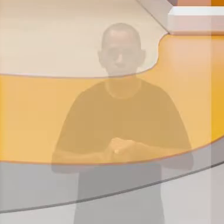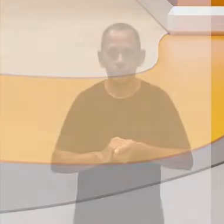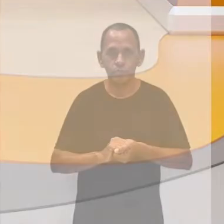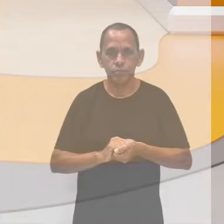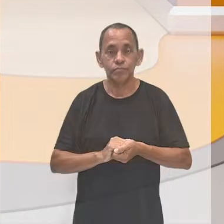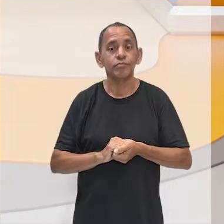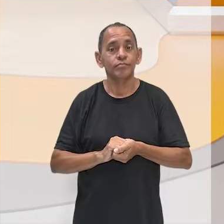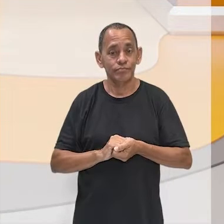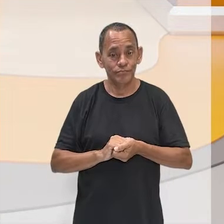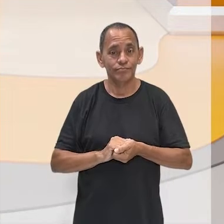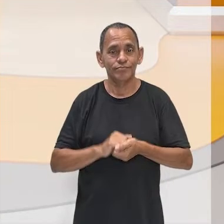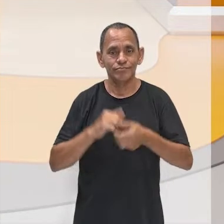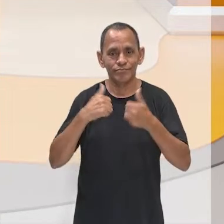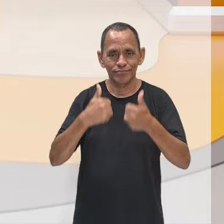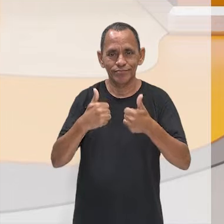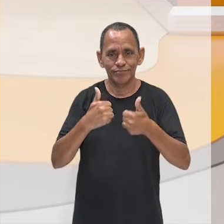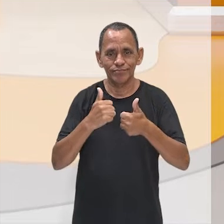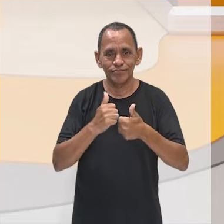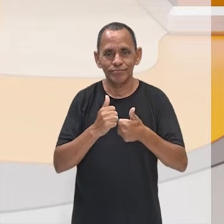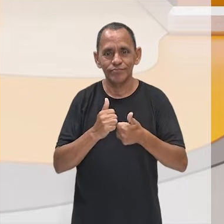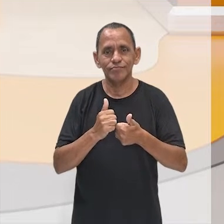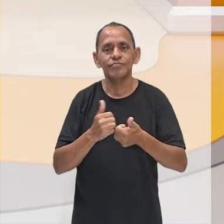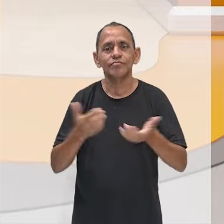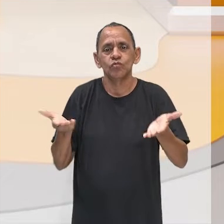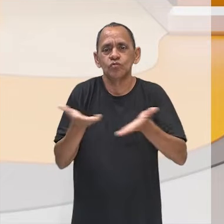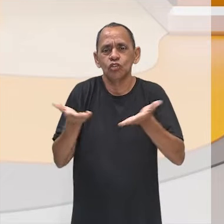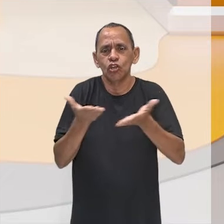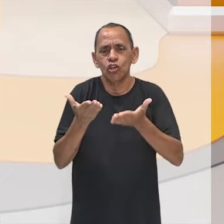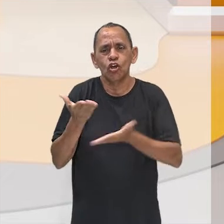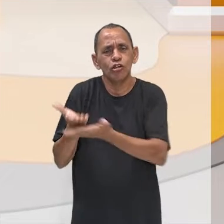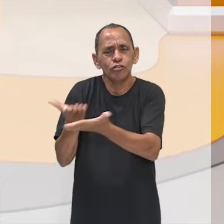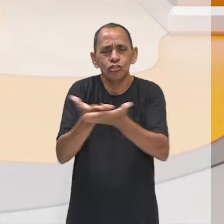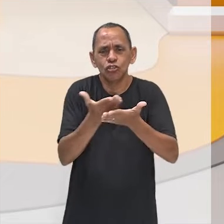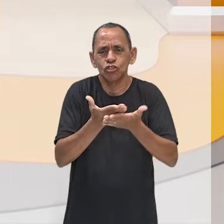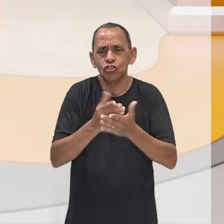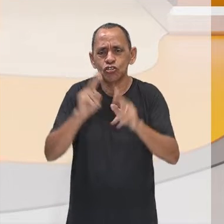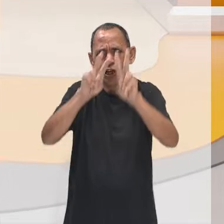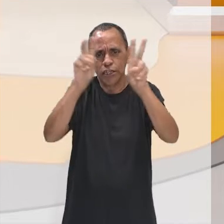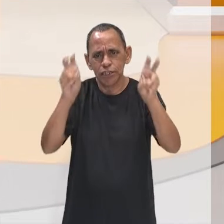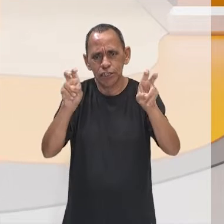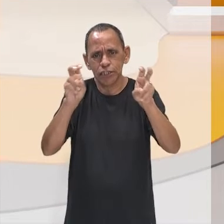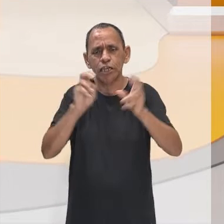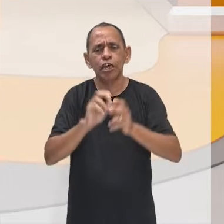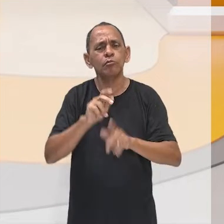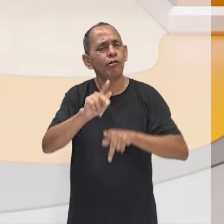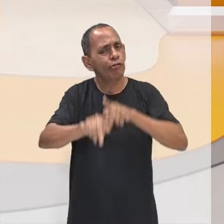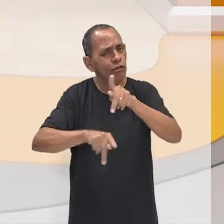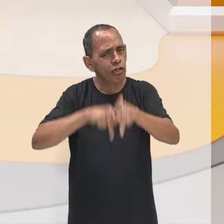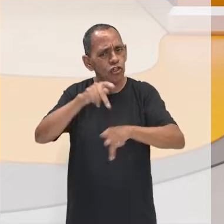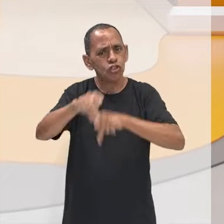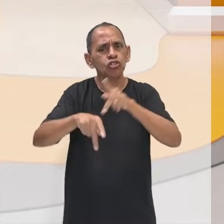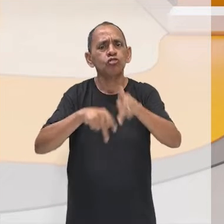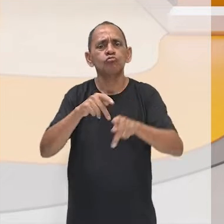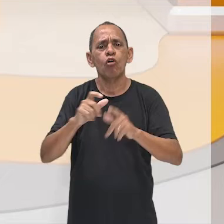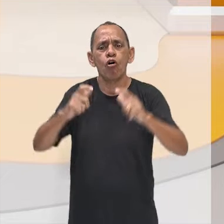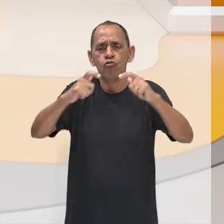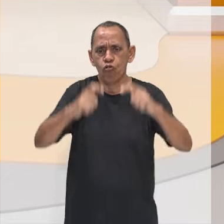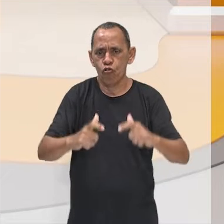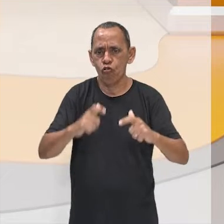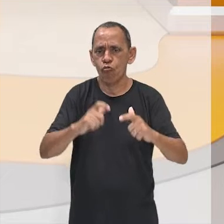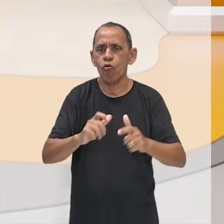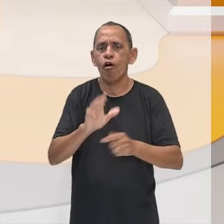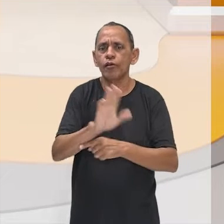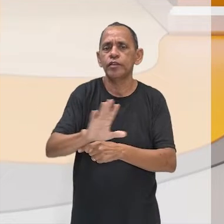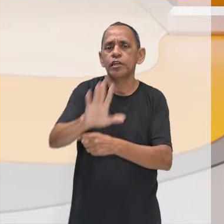É isso aí, turminha. Então vamos lá. Hoje nós vamos falar aí sobre essas civilizações que ocupavam ali a